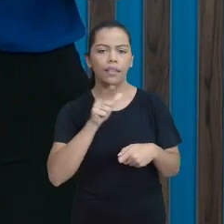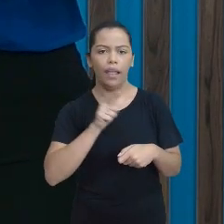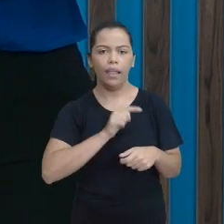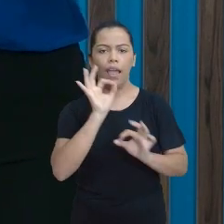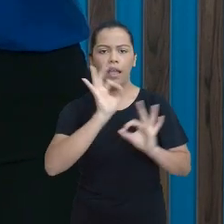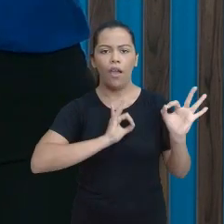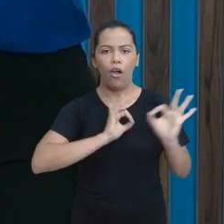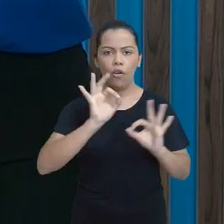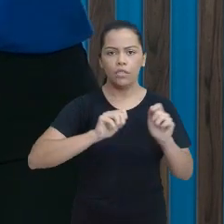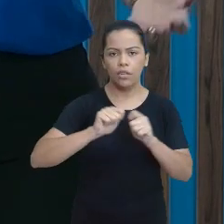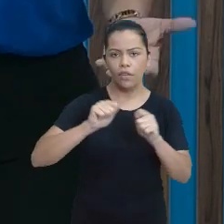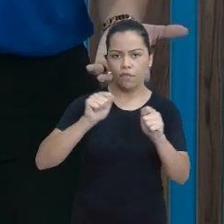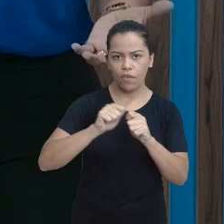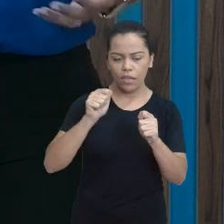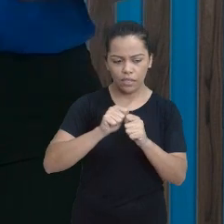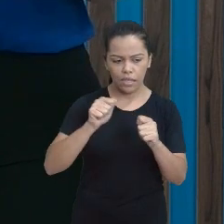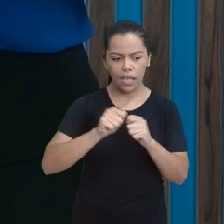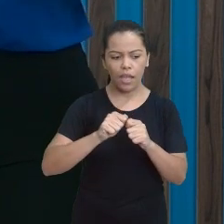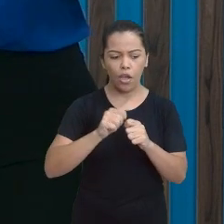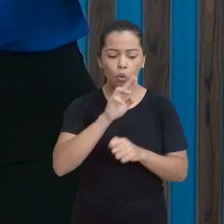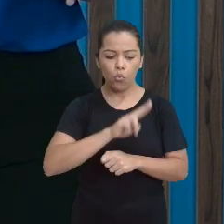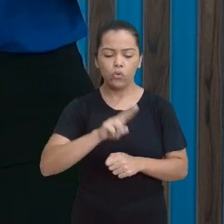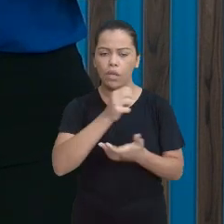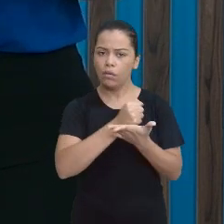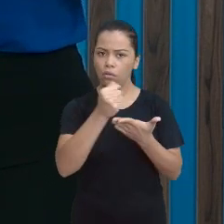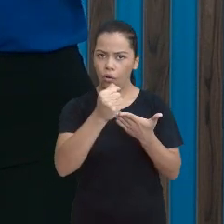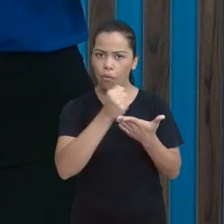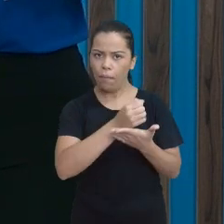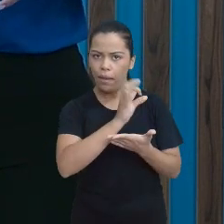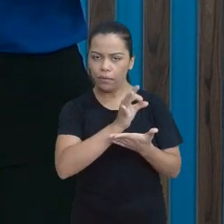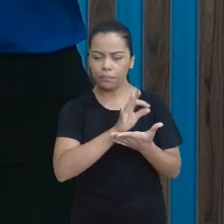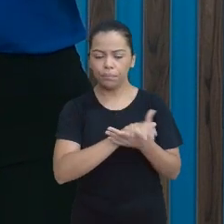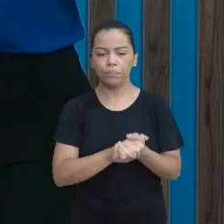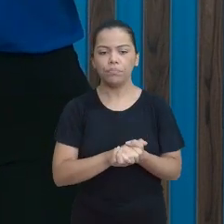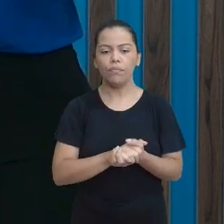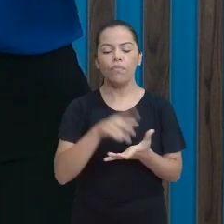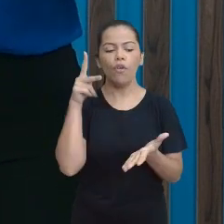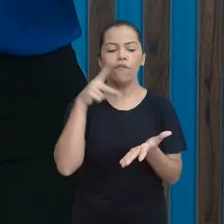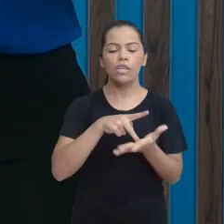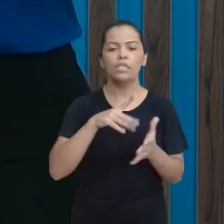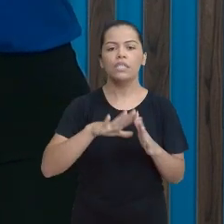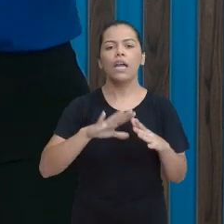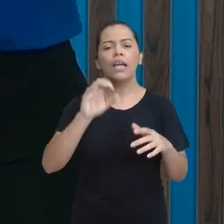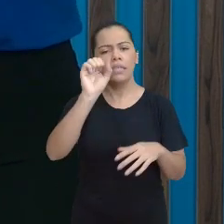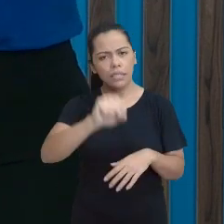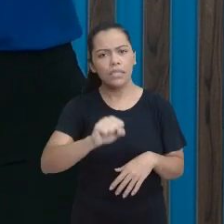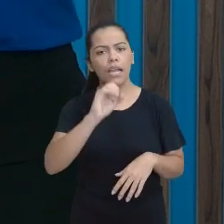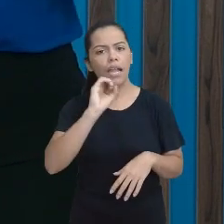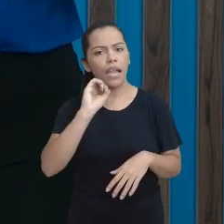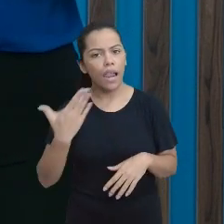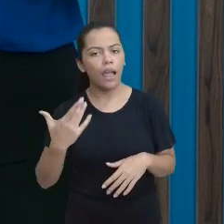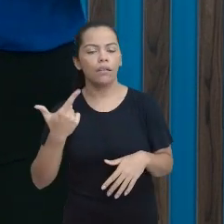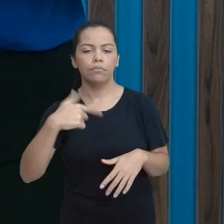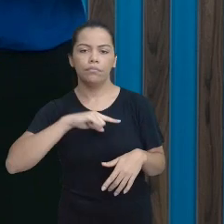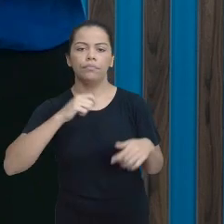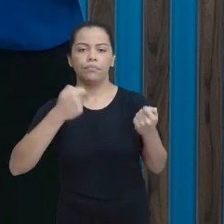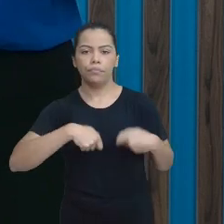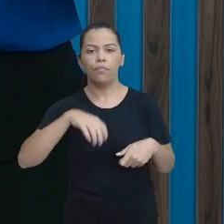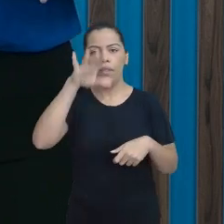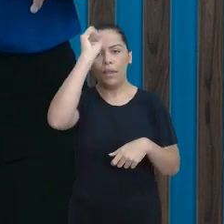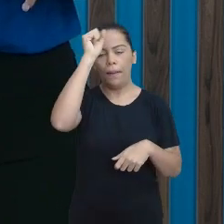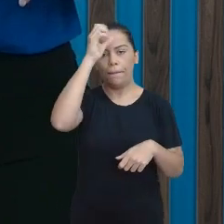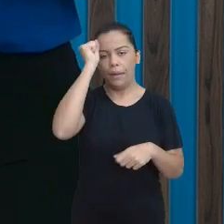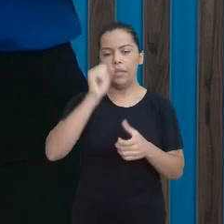configura no fazer a partir dele. Sim, claro, a gente precisa aprender, a gente precisa desenvolver a partir de conceitos e